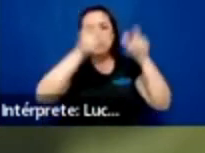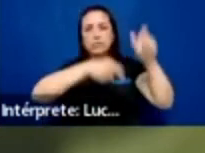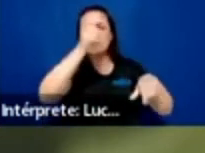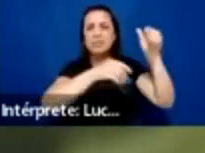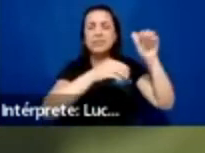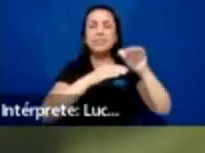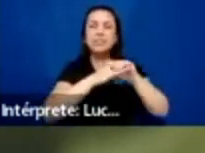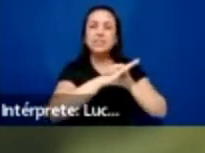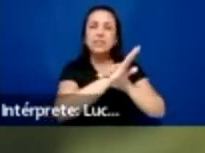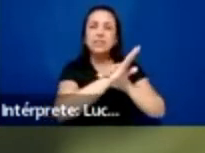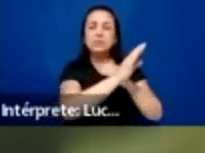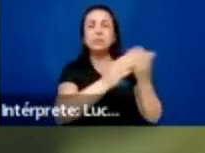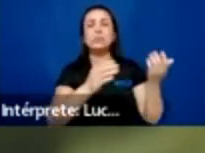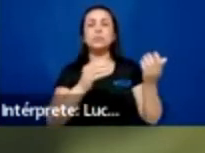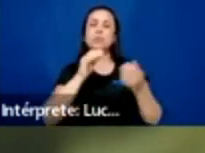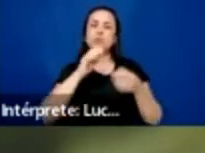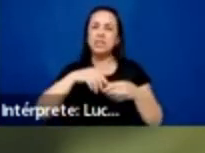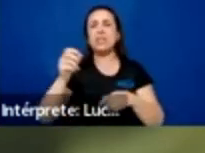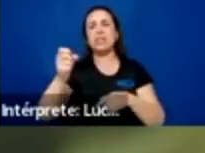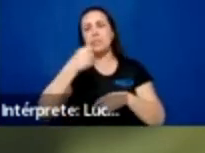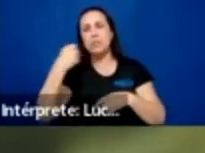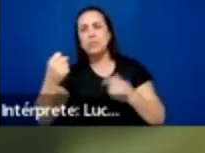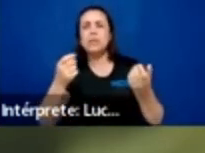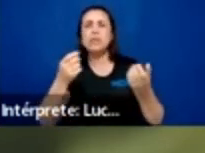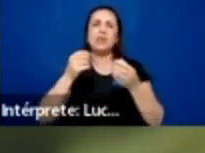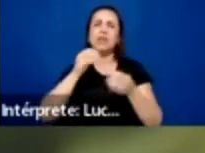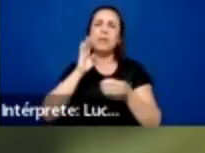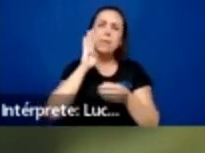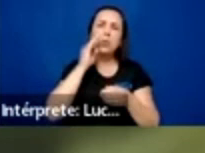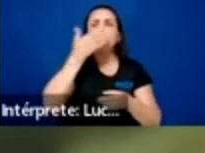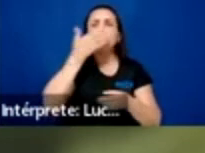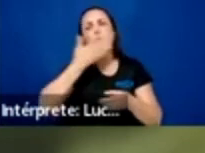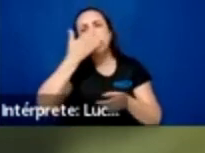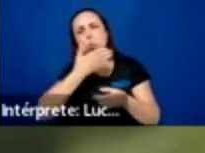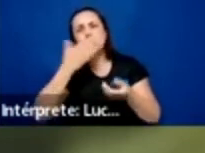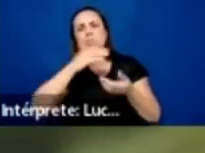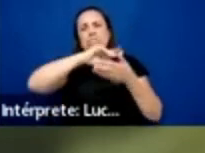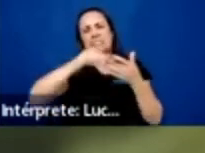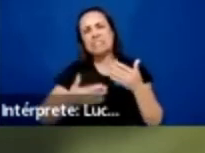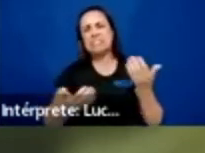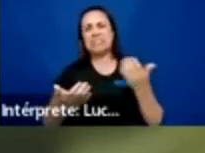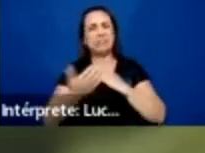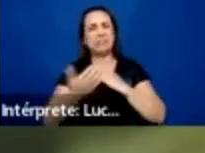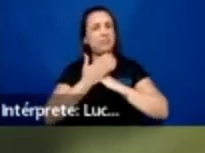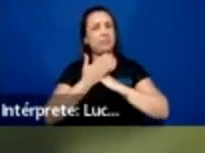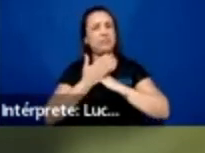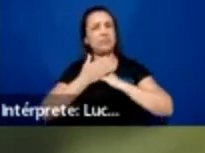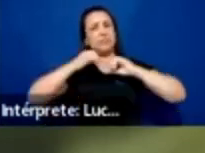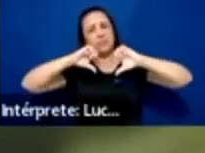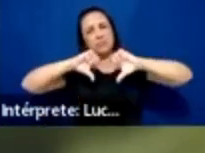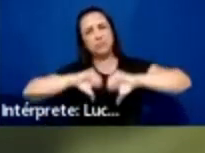é agrotóxico. Então, nós temos isso hoje no mundo moderno, ok? Então, isso são causadores